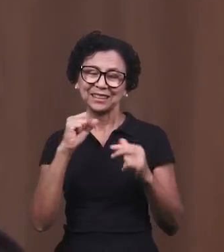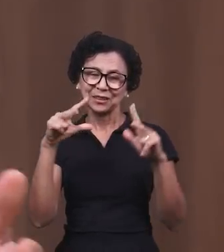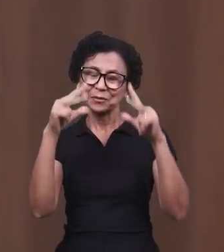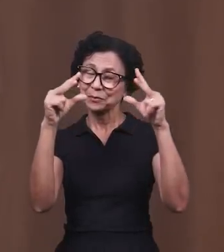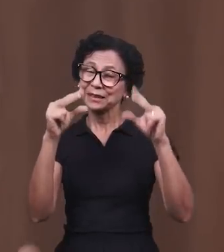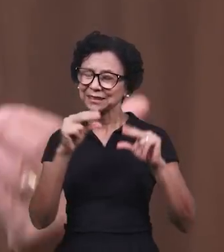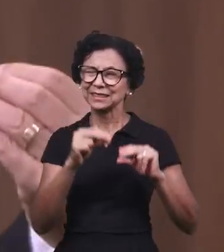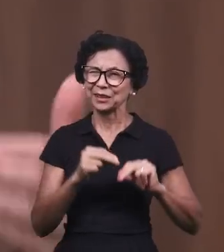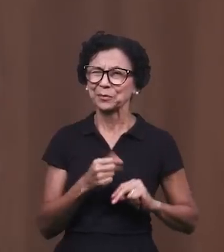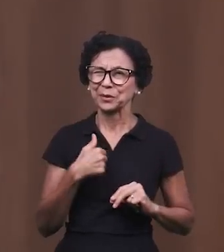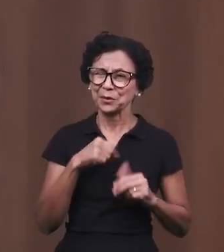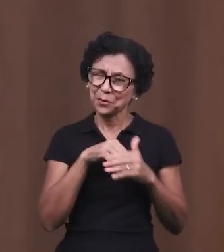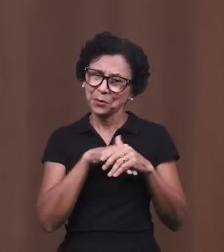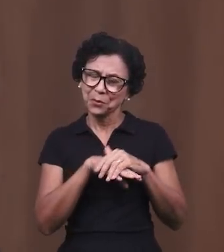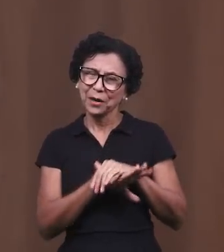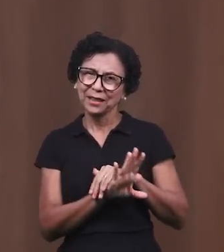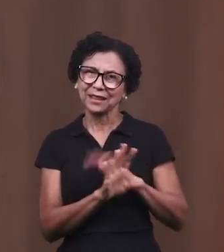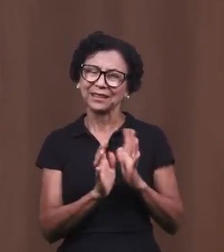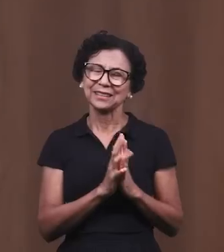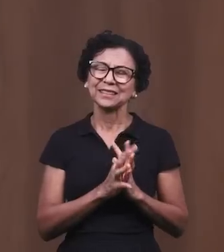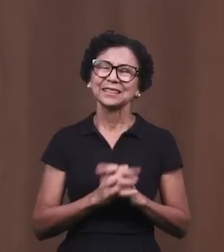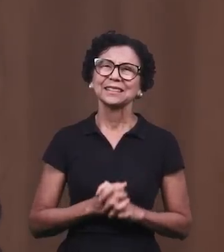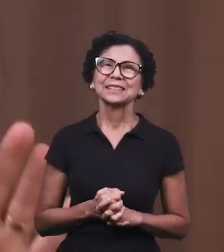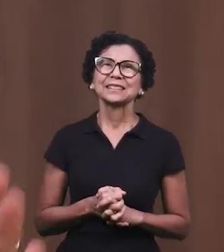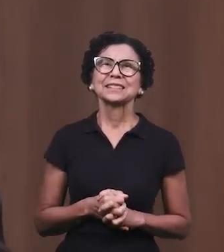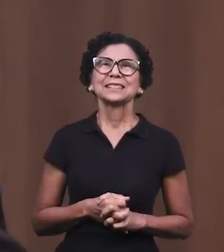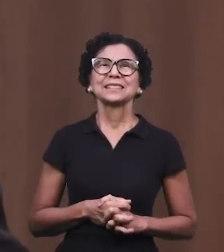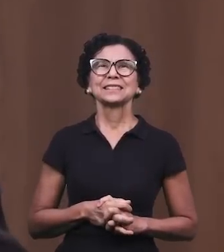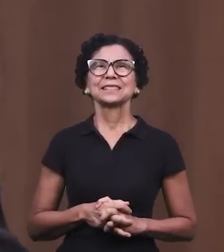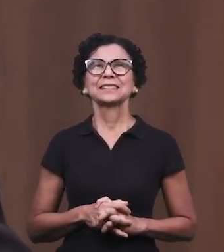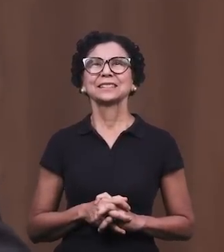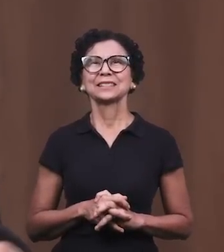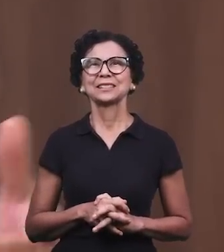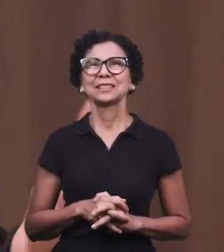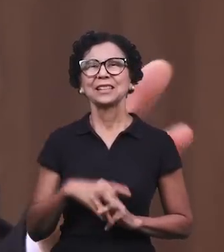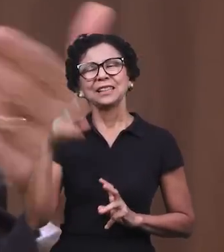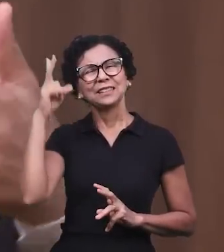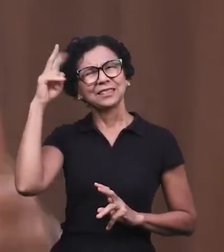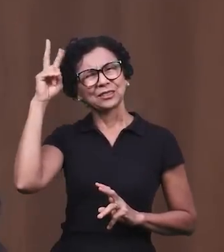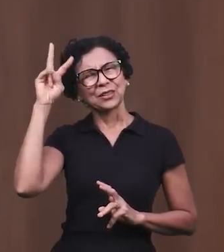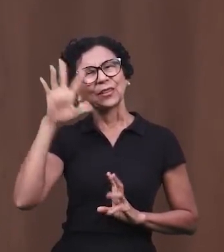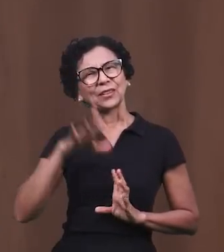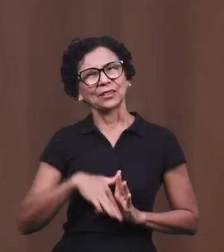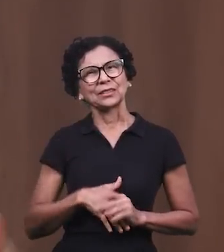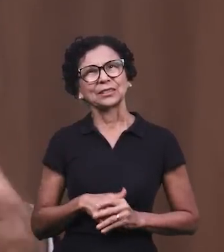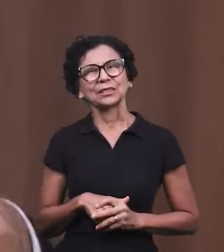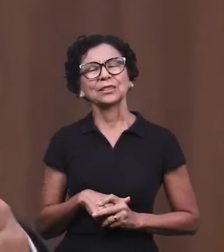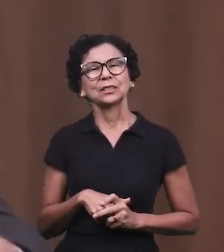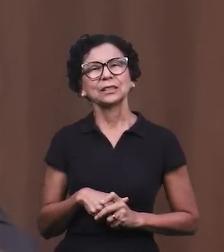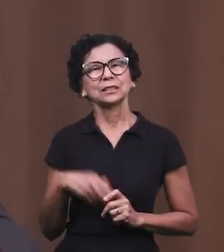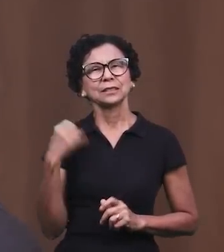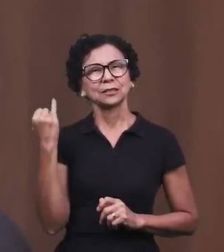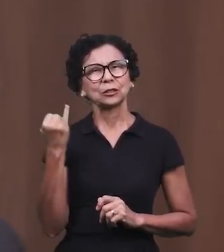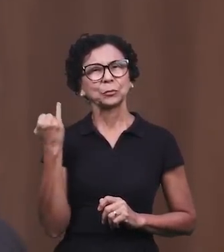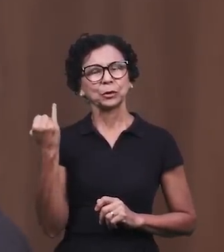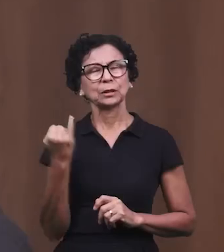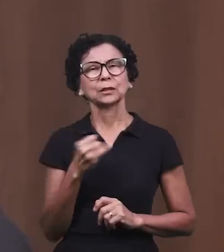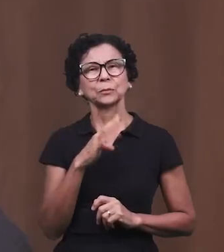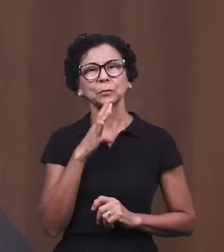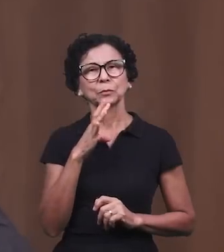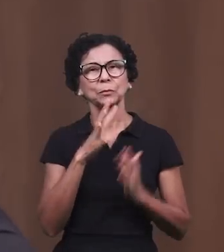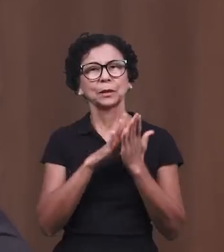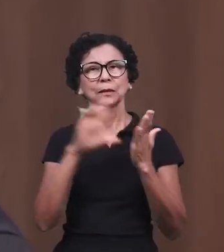época lá. Então, a gente tem até guardado com a dedicatória lá. Mas isso aí são histórias, né? Mas que não serviram até hoje o conhecimento